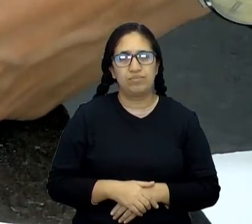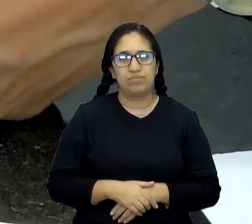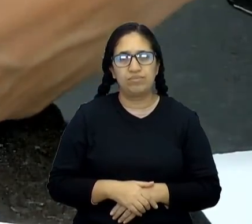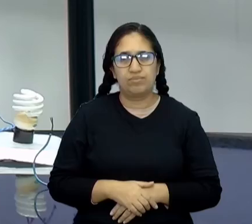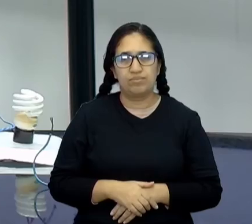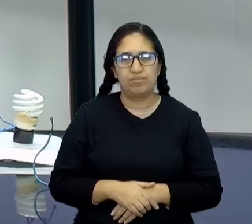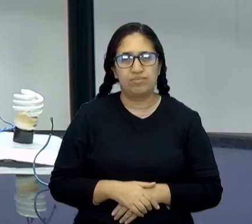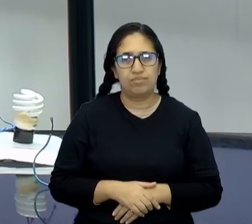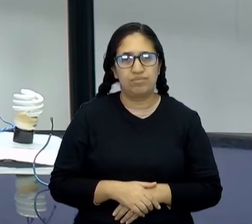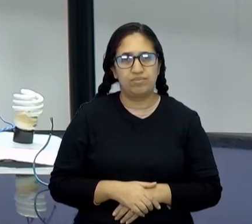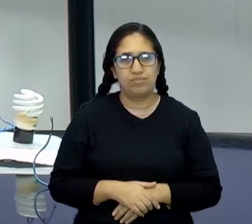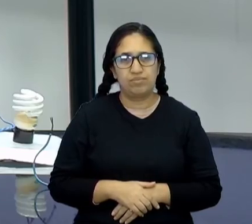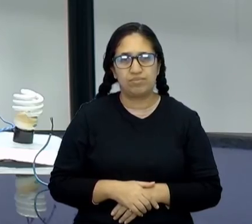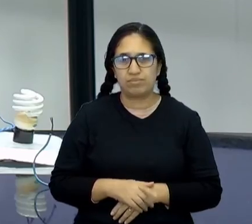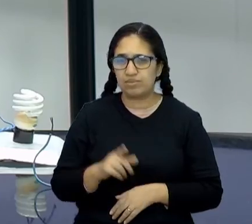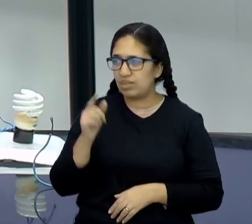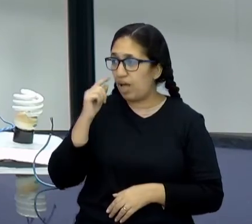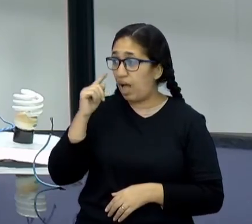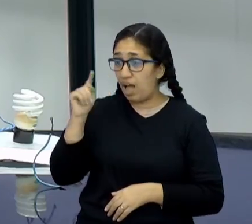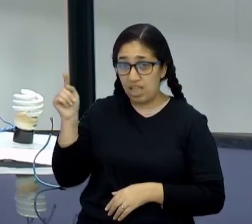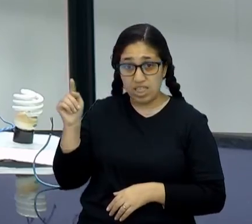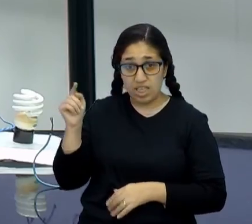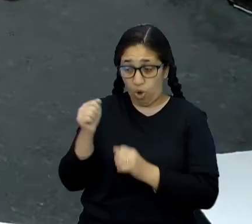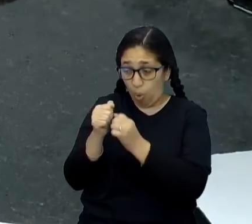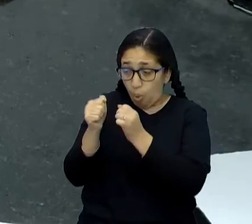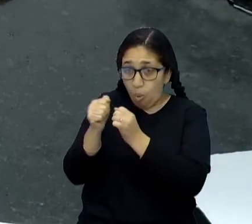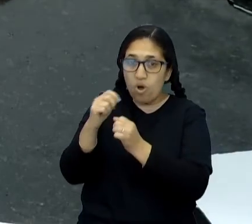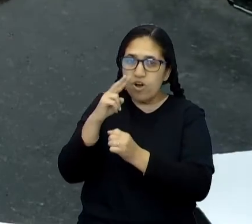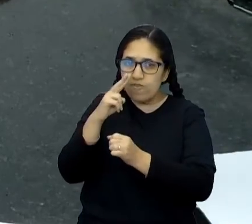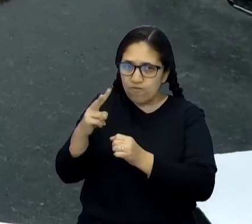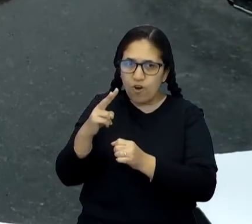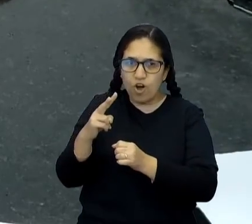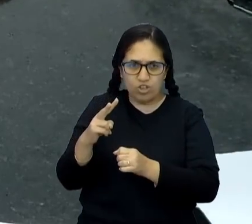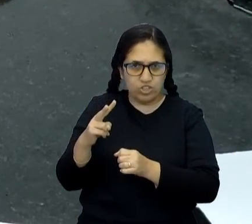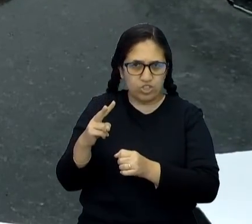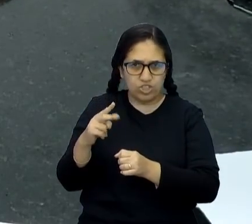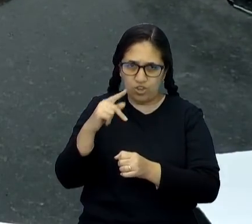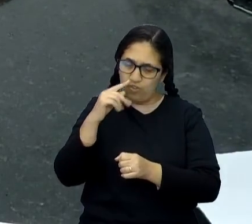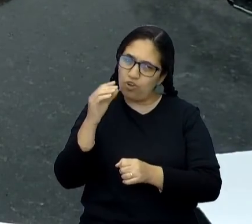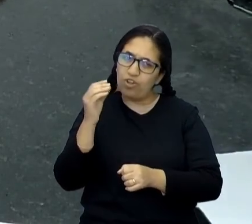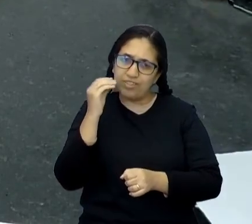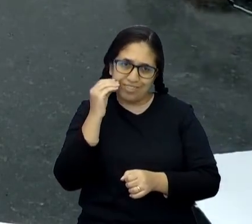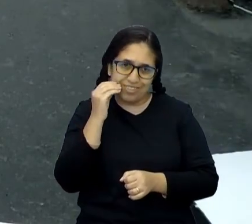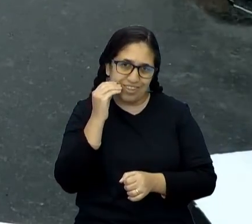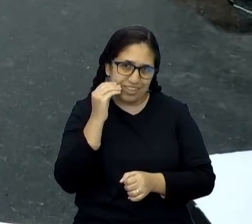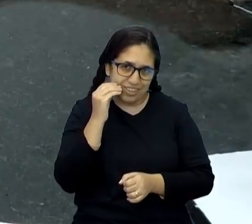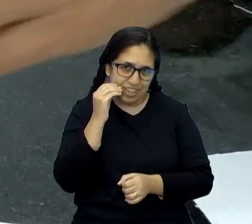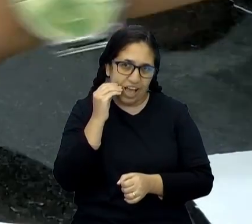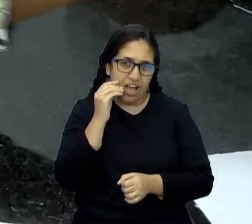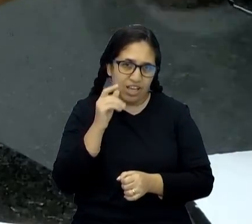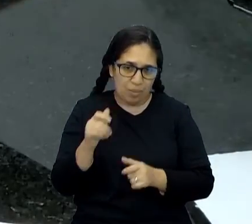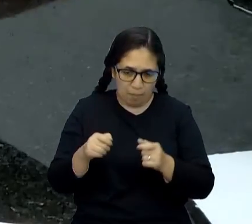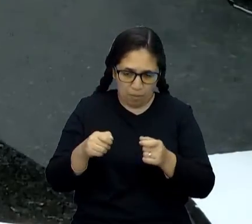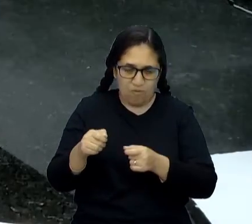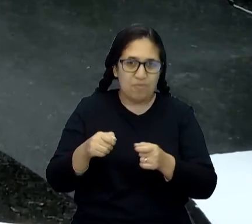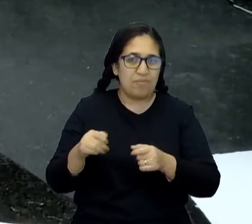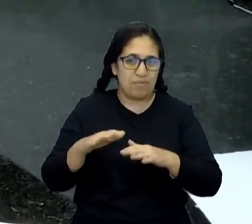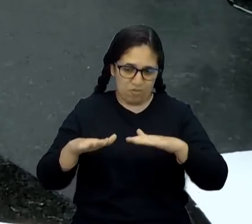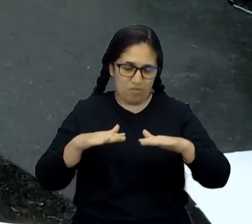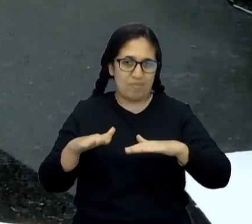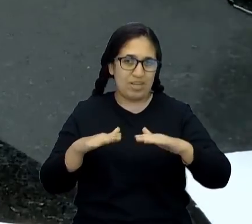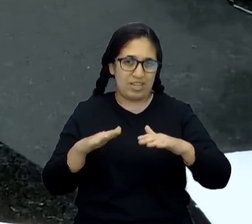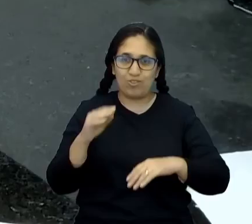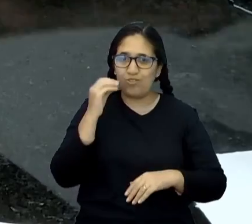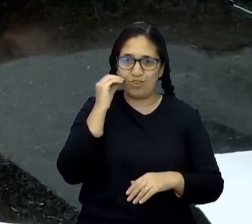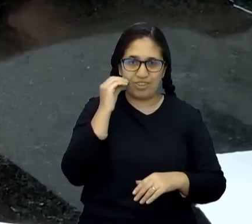E aí, com um super ímã que eu vou pegar aqui, e eu vou tentar fazer esse movimento, espero que dê certo aqui para